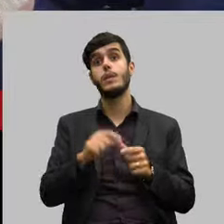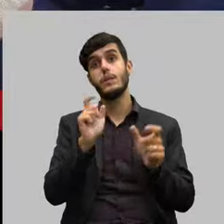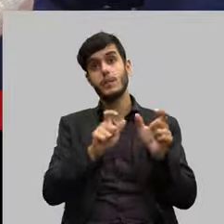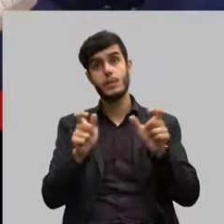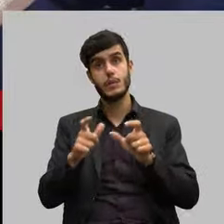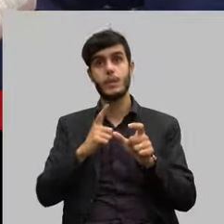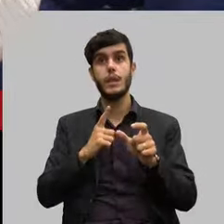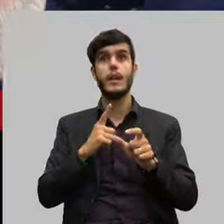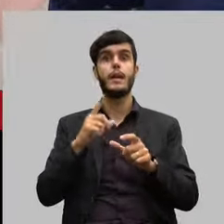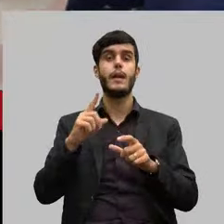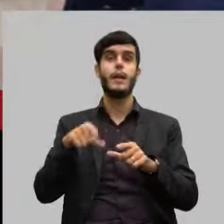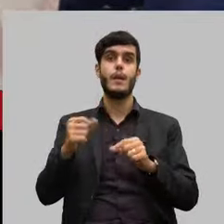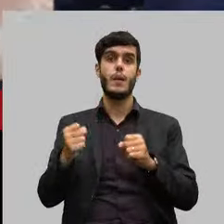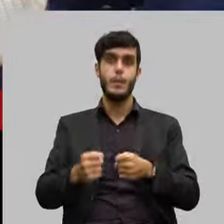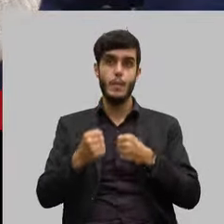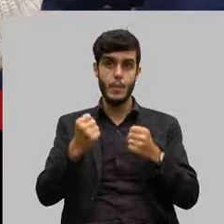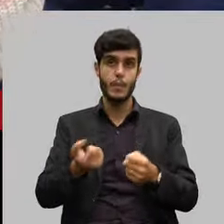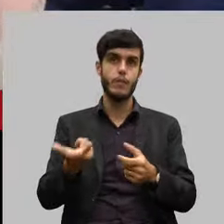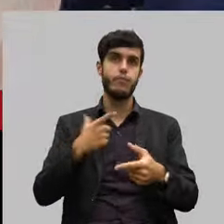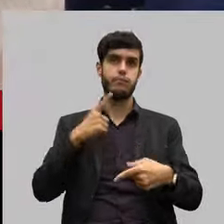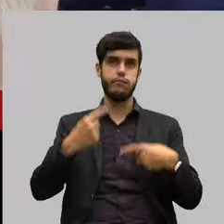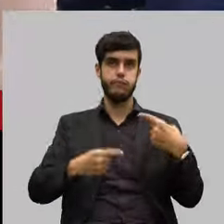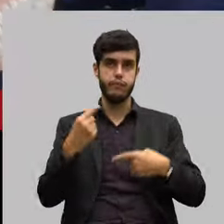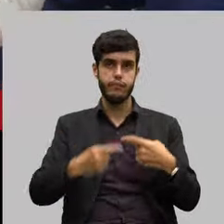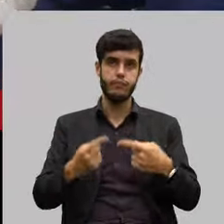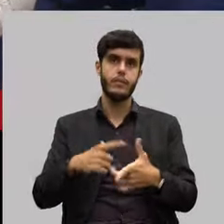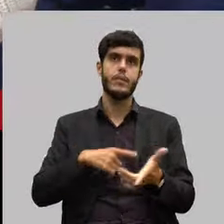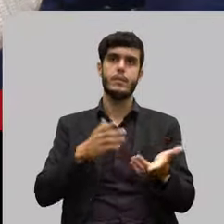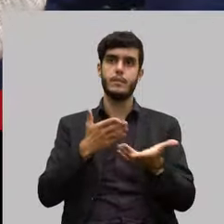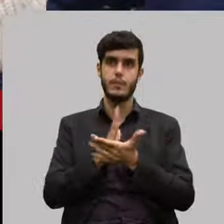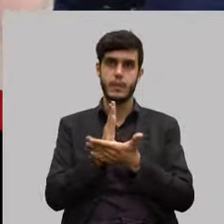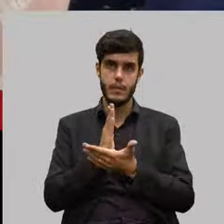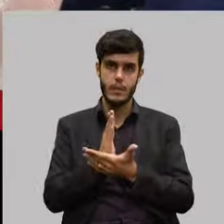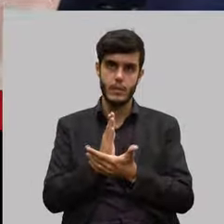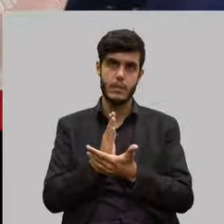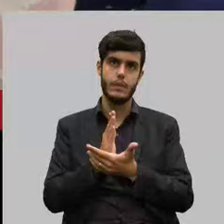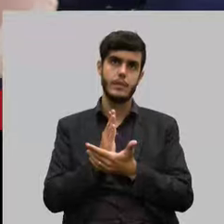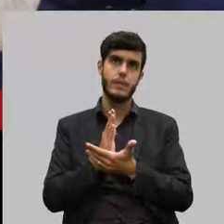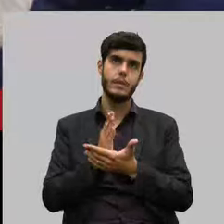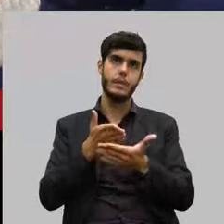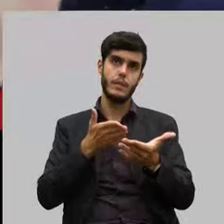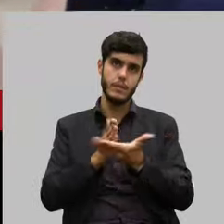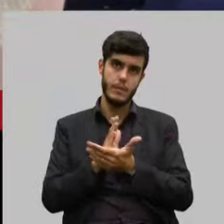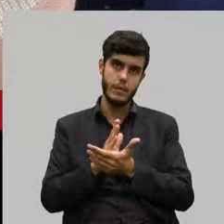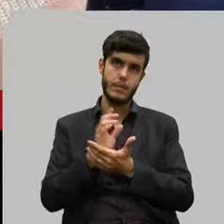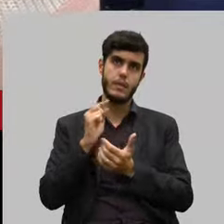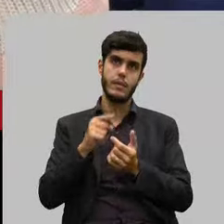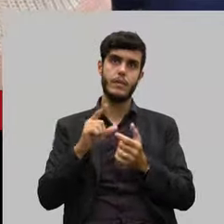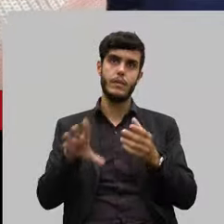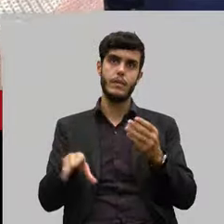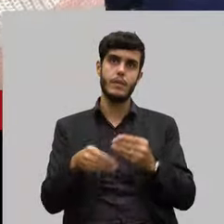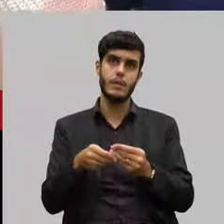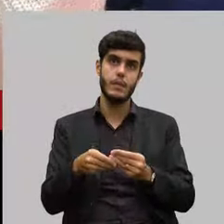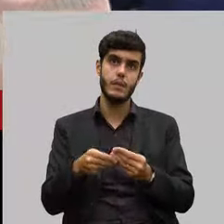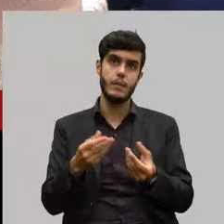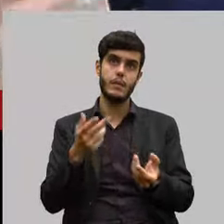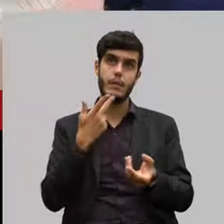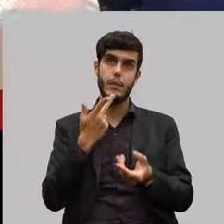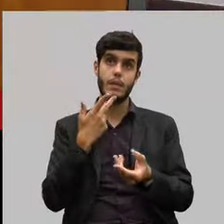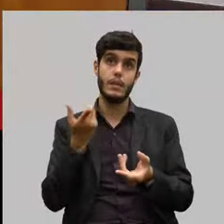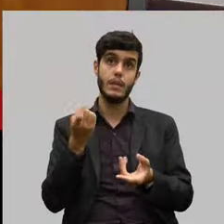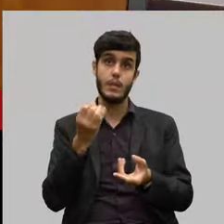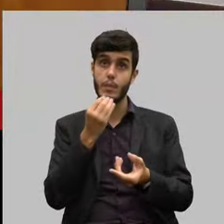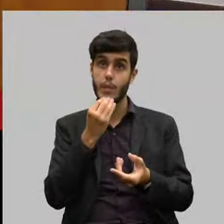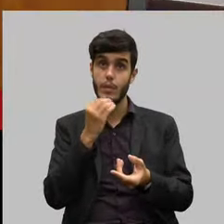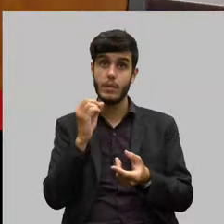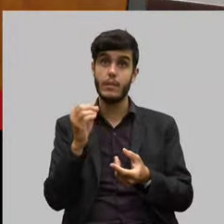tinham poderes deliberativos de aprovação eu vou concluir de deliberar é porque é a única oportunidade que eu tenho porque se não é aqui